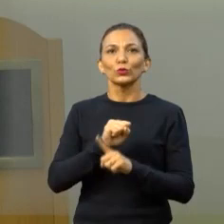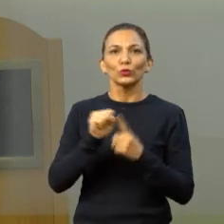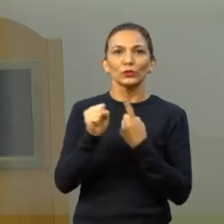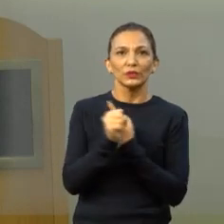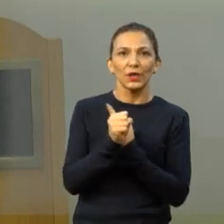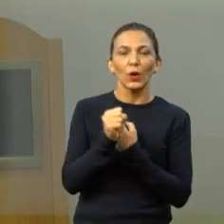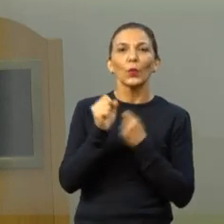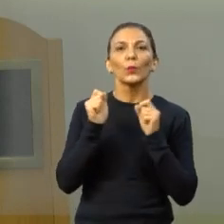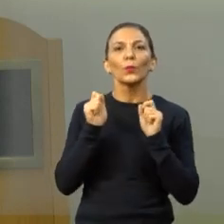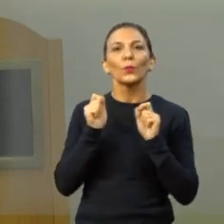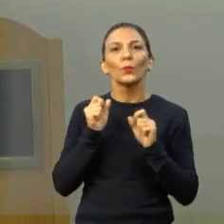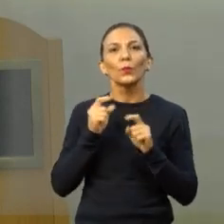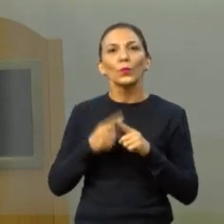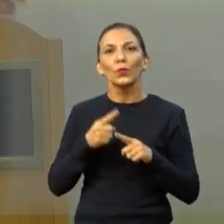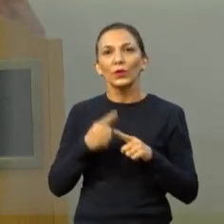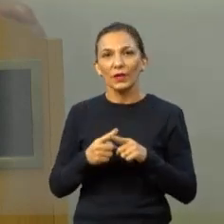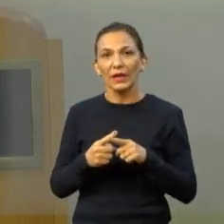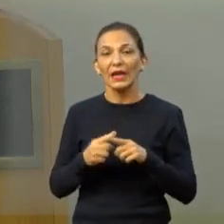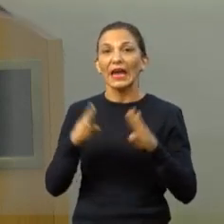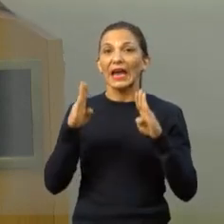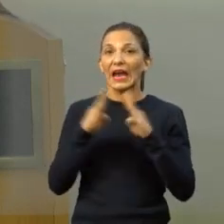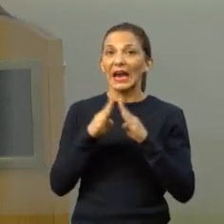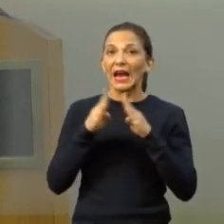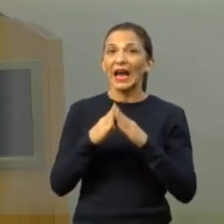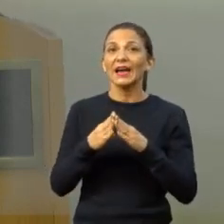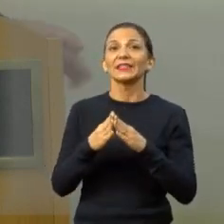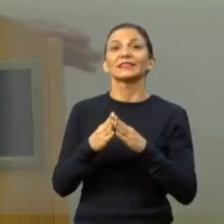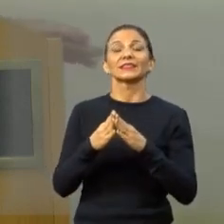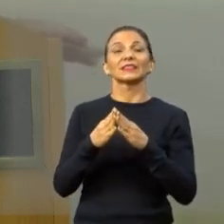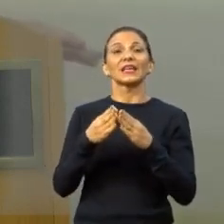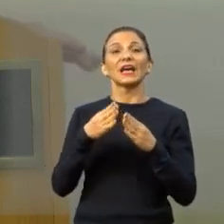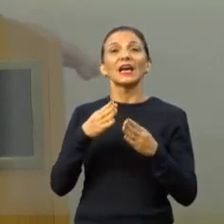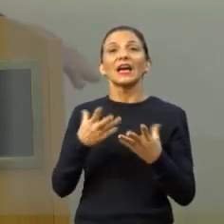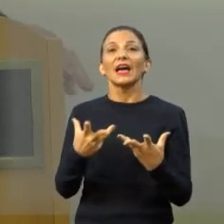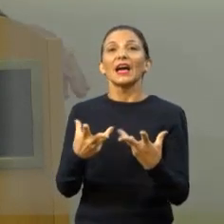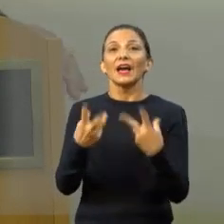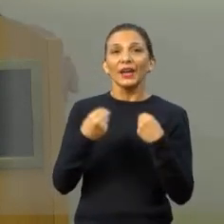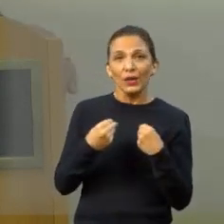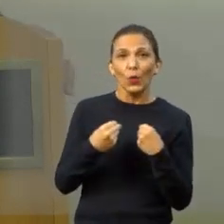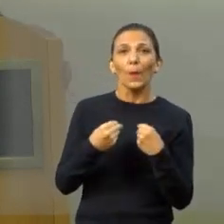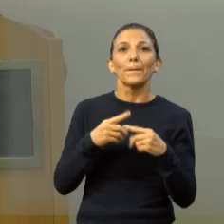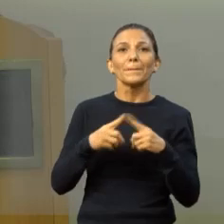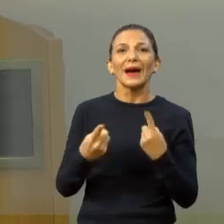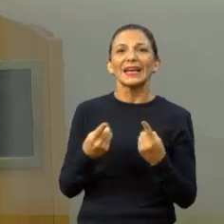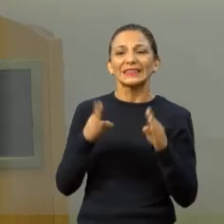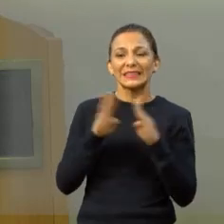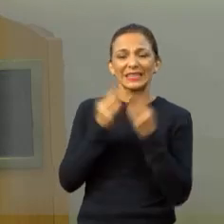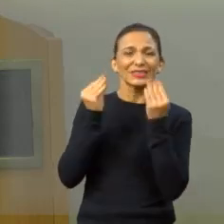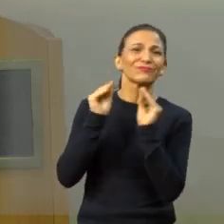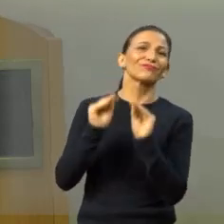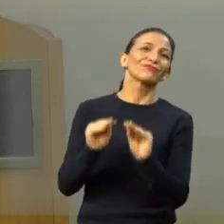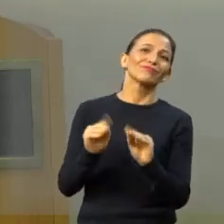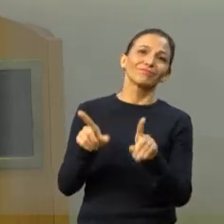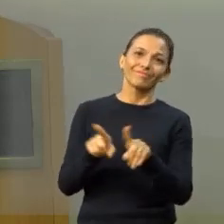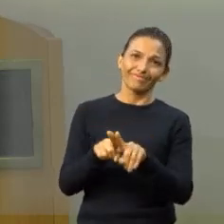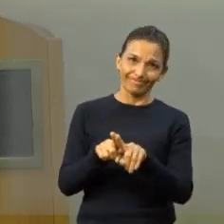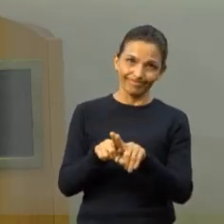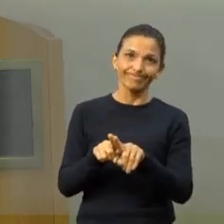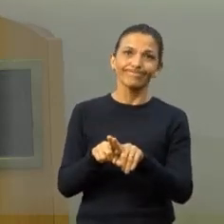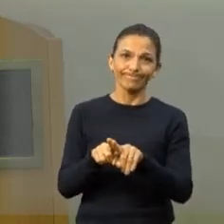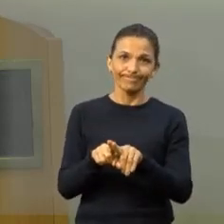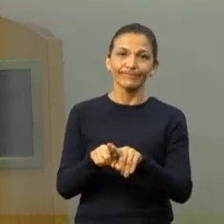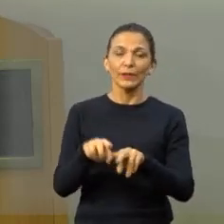ela ganhou uma casa e ela acabou abandonando essa casa né porém nesse momento também a prefeitura está lá se une no